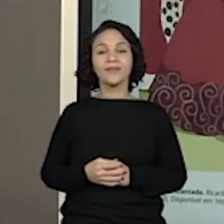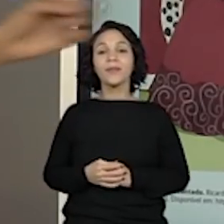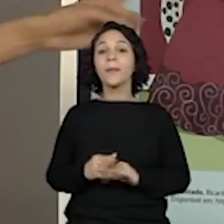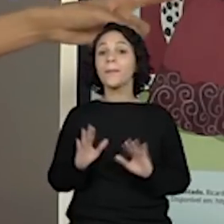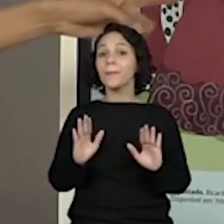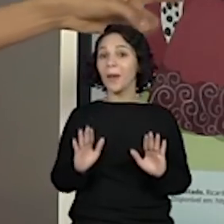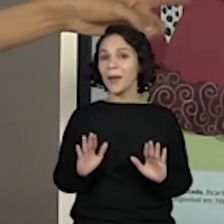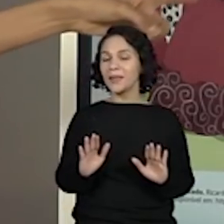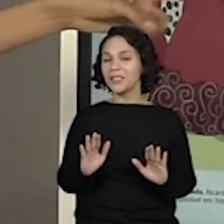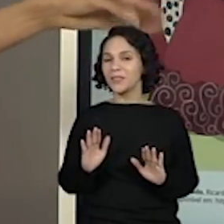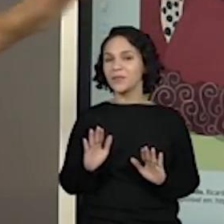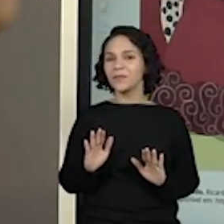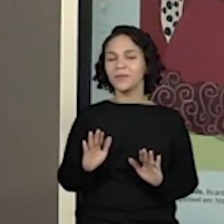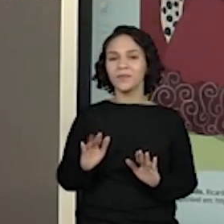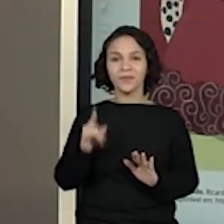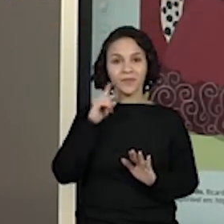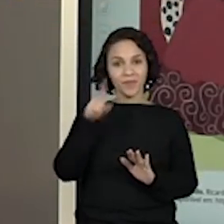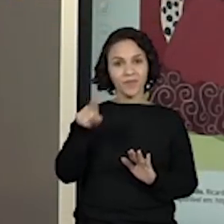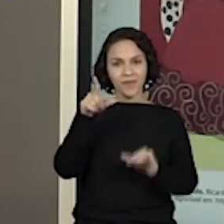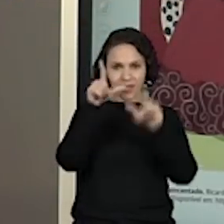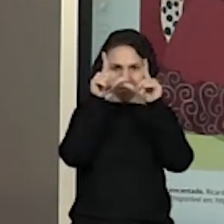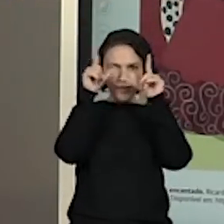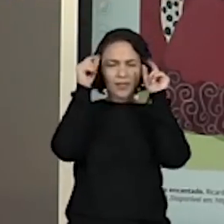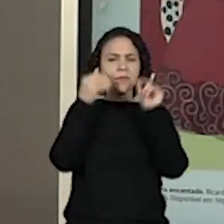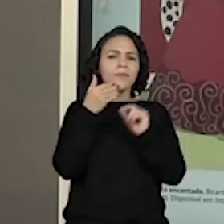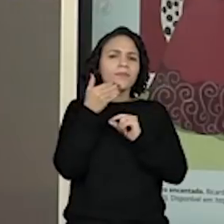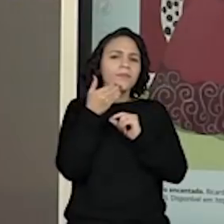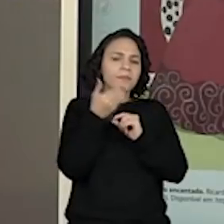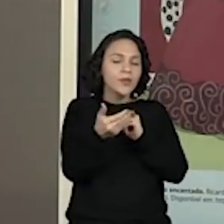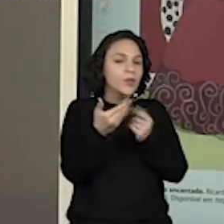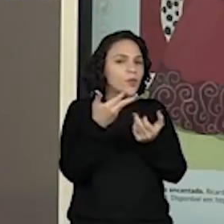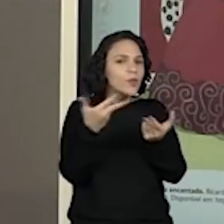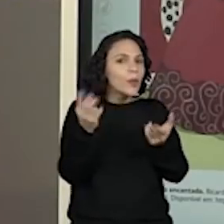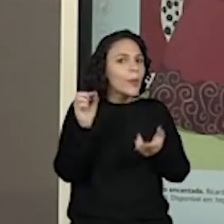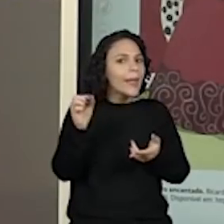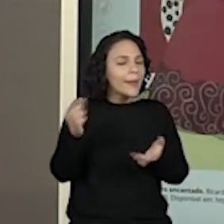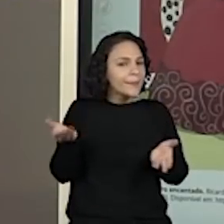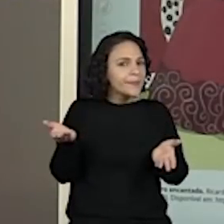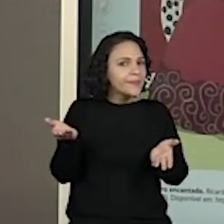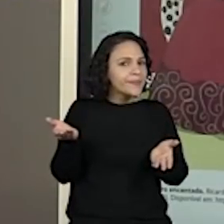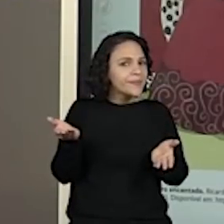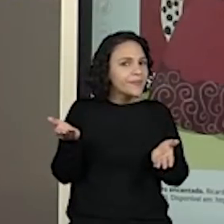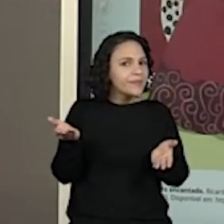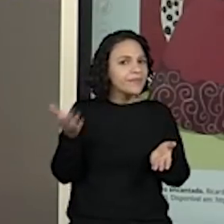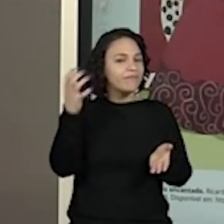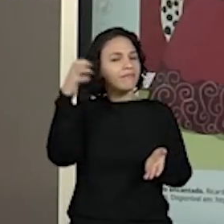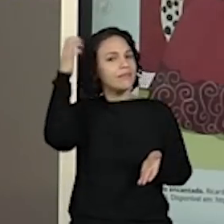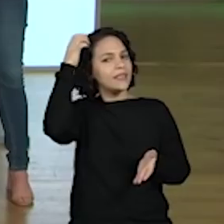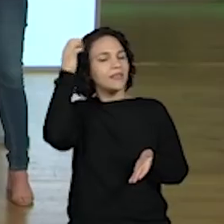Mas, vejam, a princesa pediu alguma coisa. O que será que ela vai pedir para o rei e para a rainha?